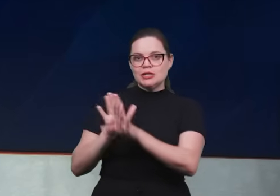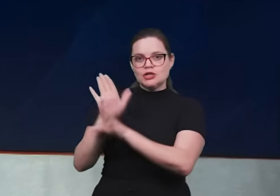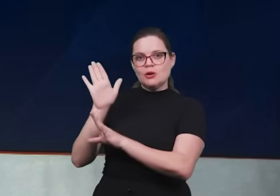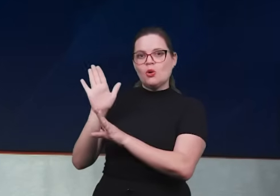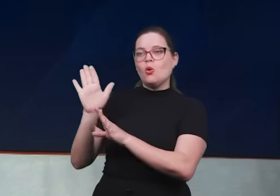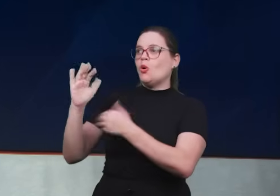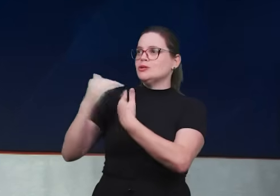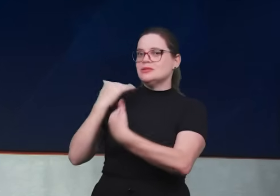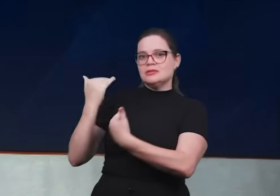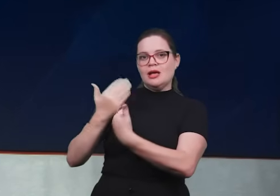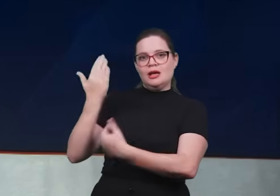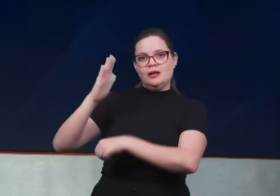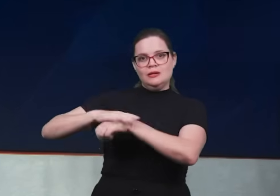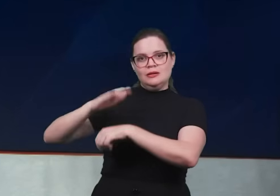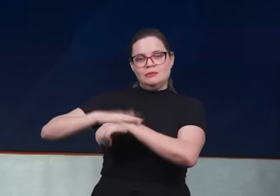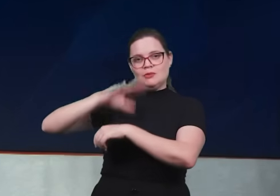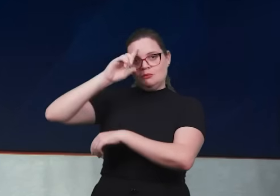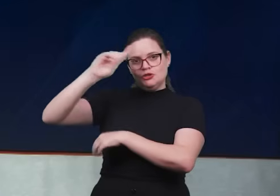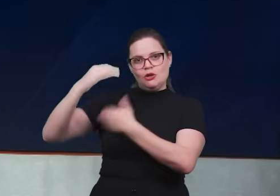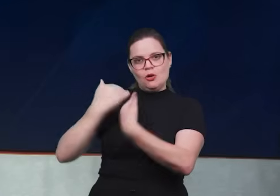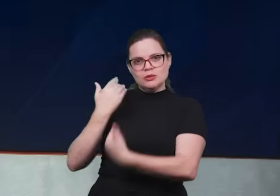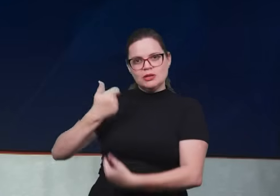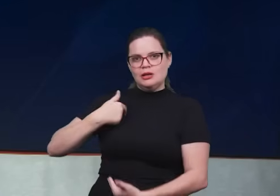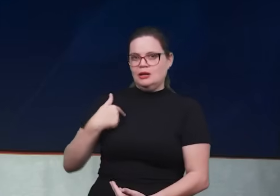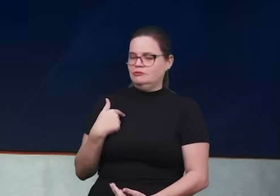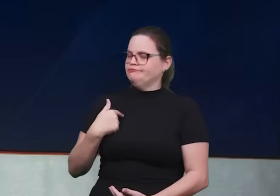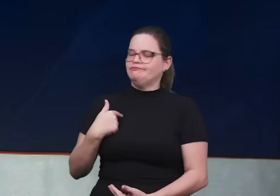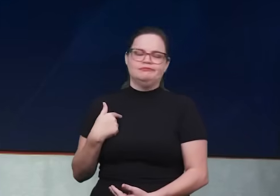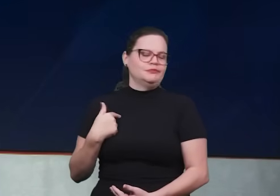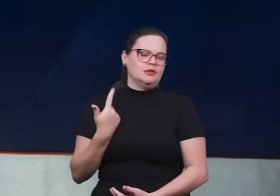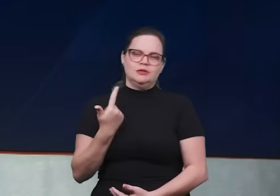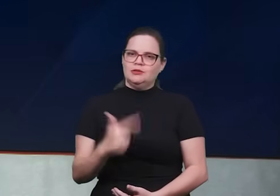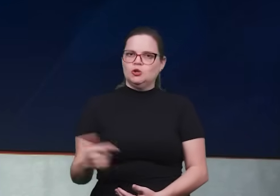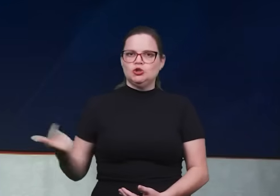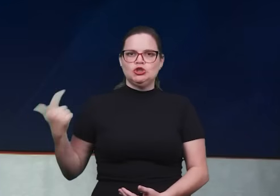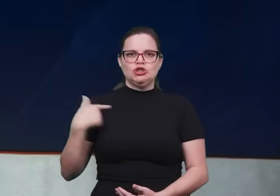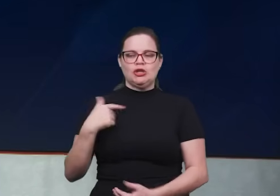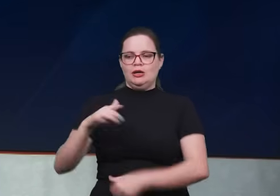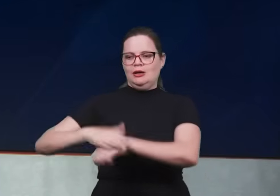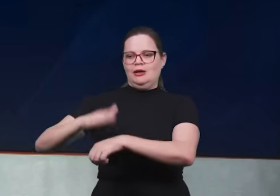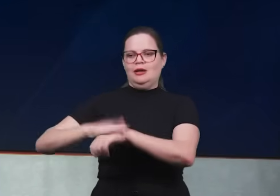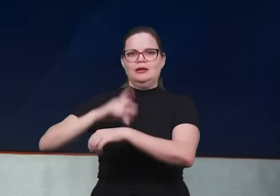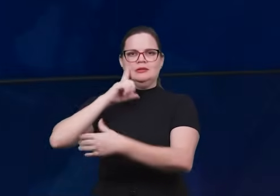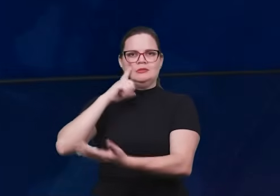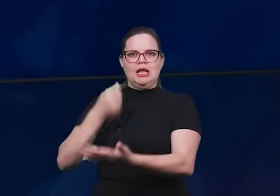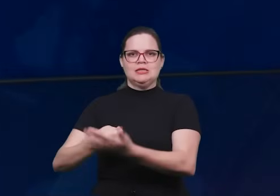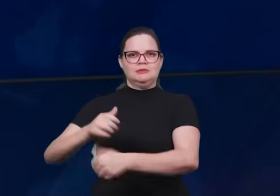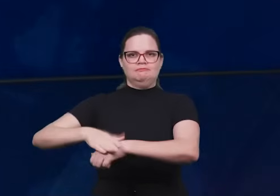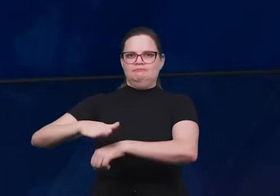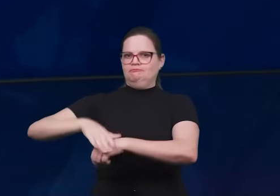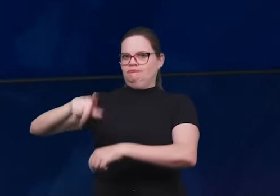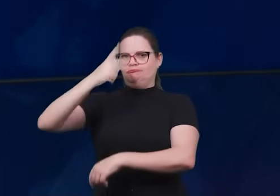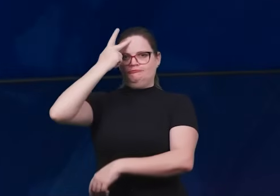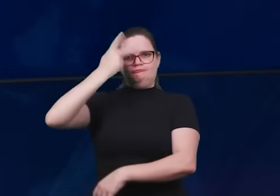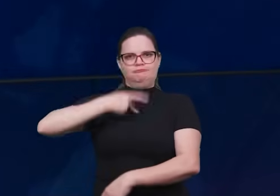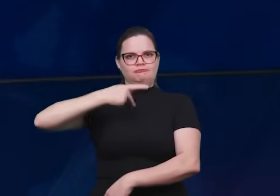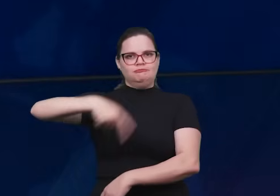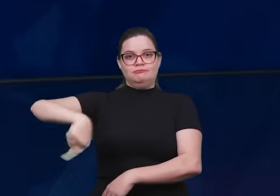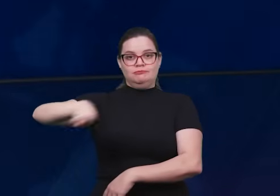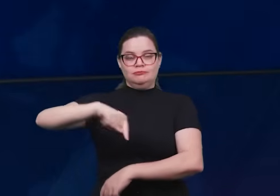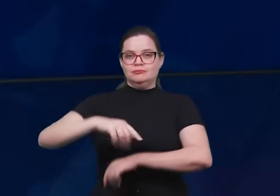a direção e a vontade do Senhor na tomada de suas decisões. A presença de